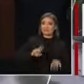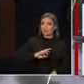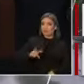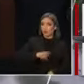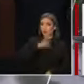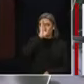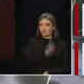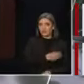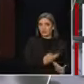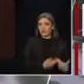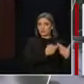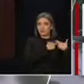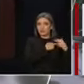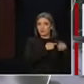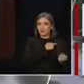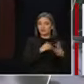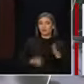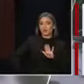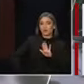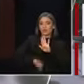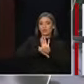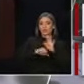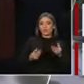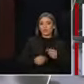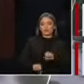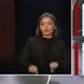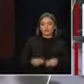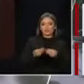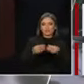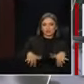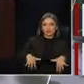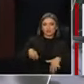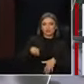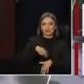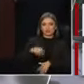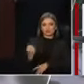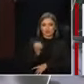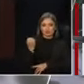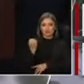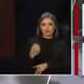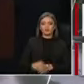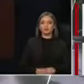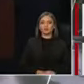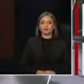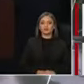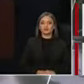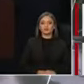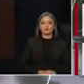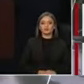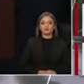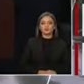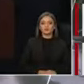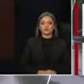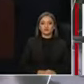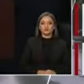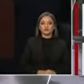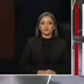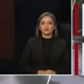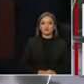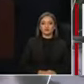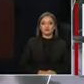líder pelo crime de dano qualificado. diante da ausência